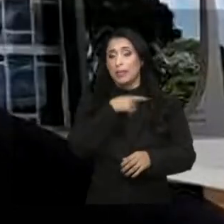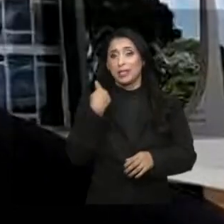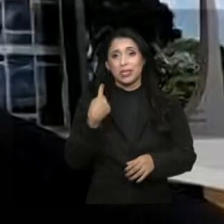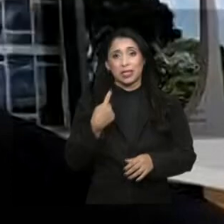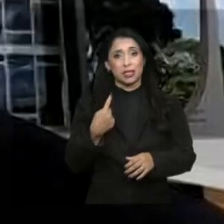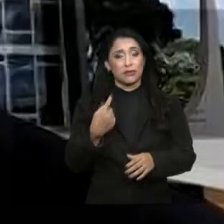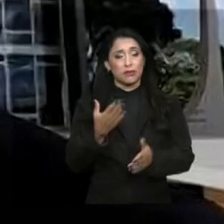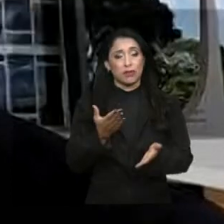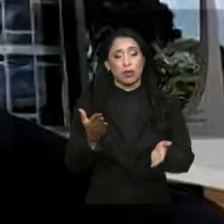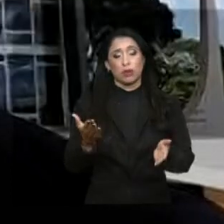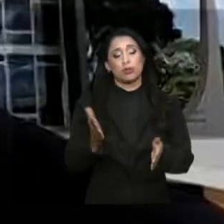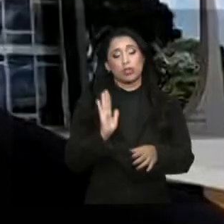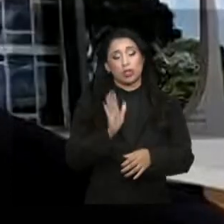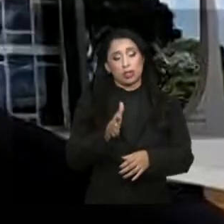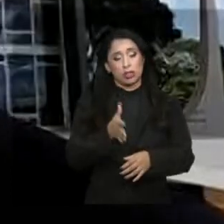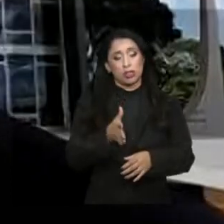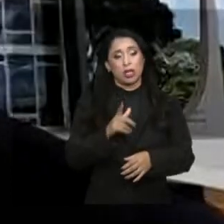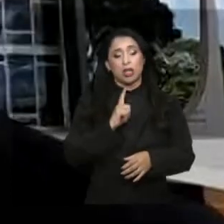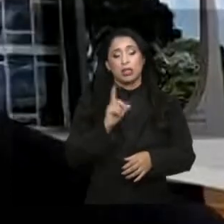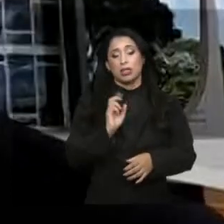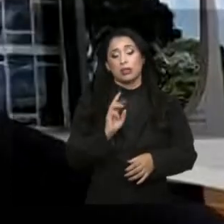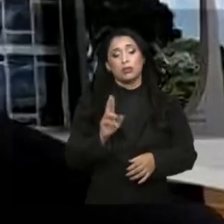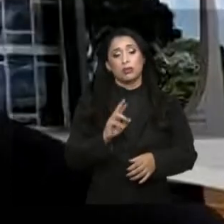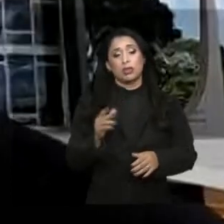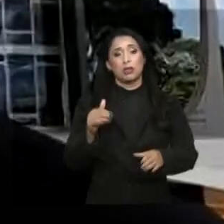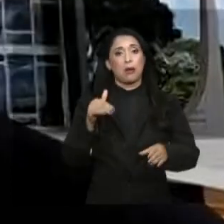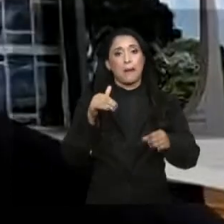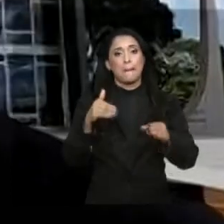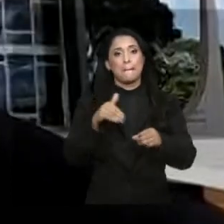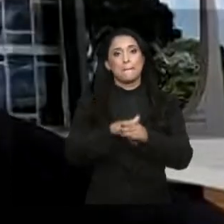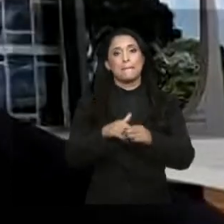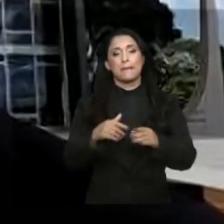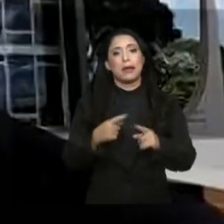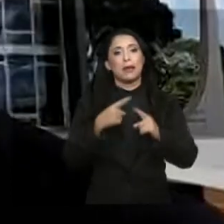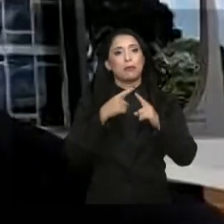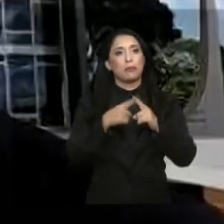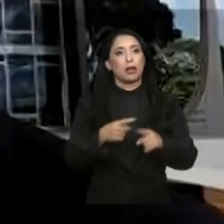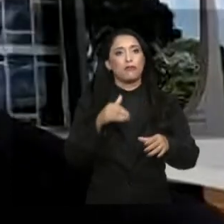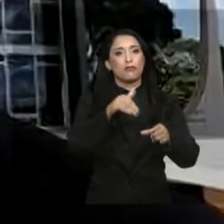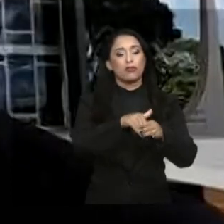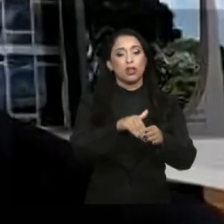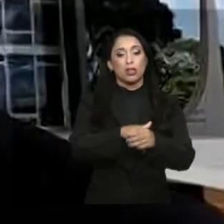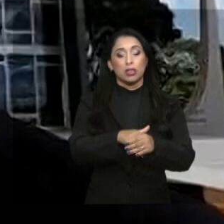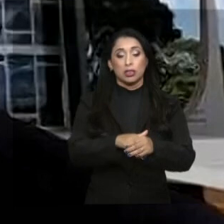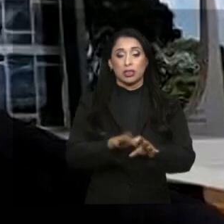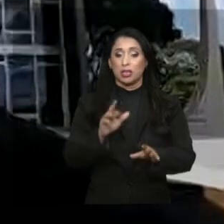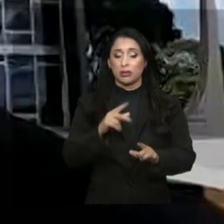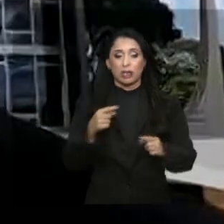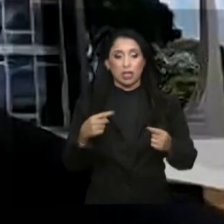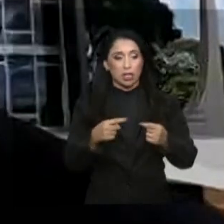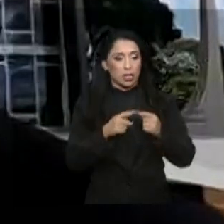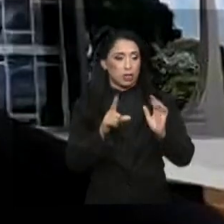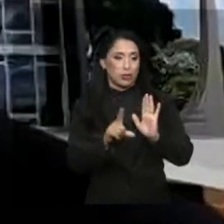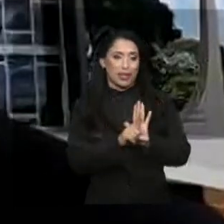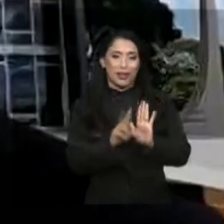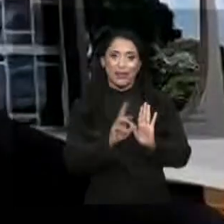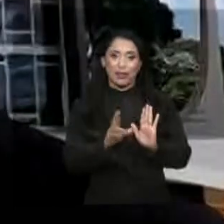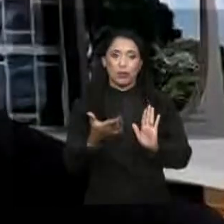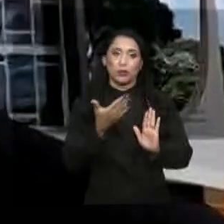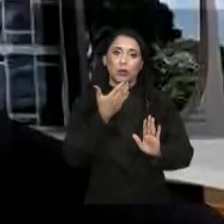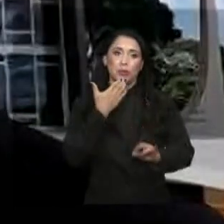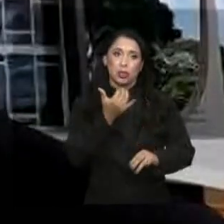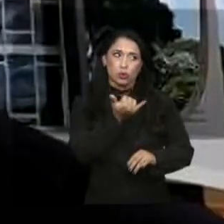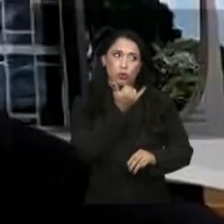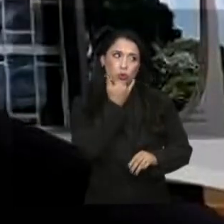juiz desempatador não encontraria respaldo na nossa legislação. Assim, pedindo a mais respeitosa vênia ao